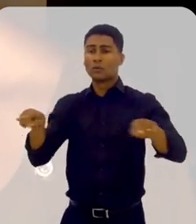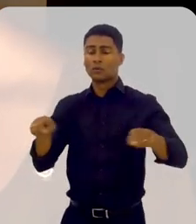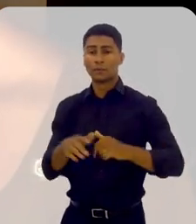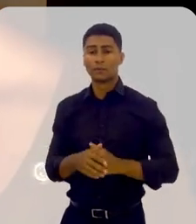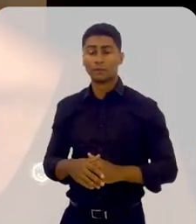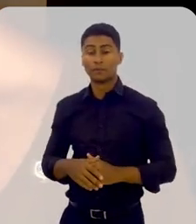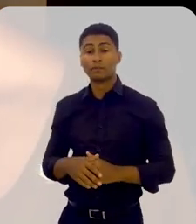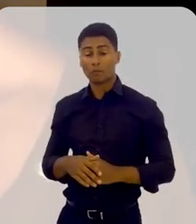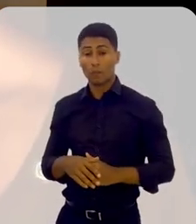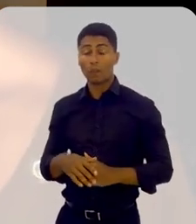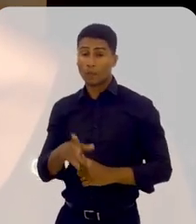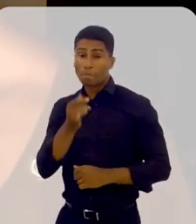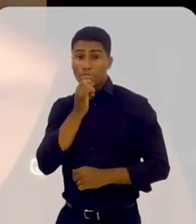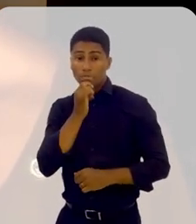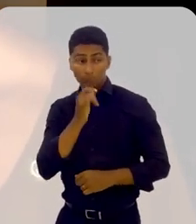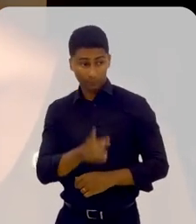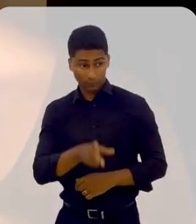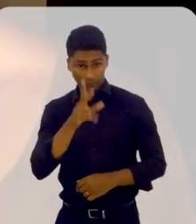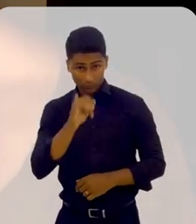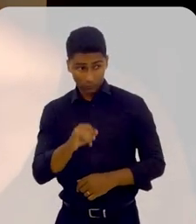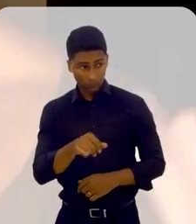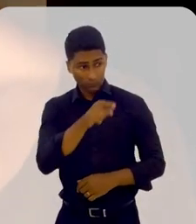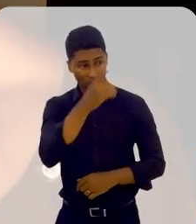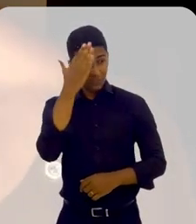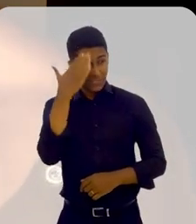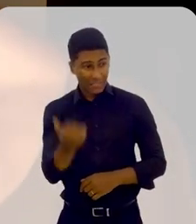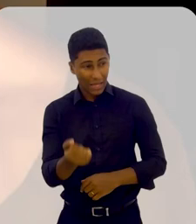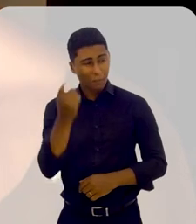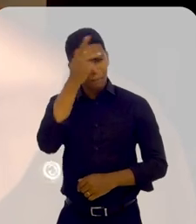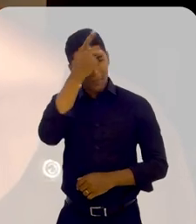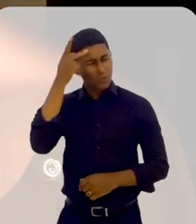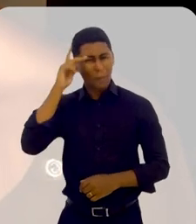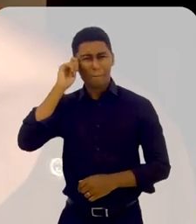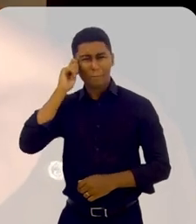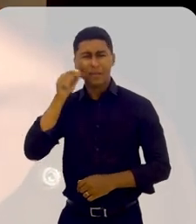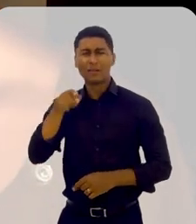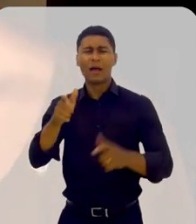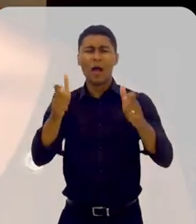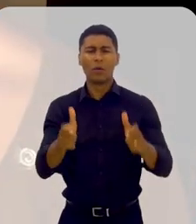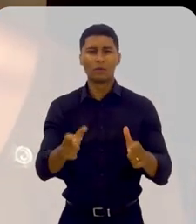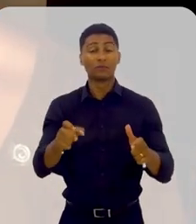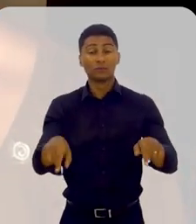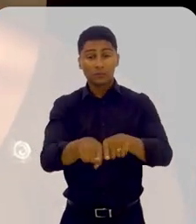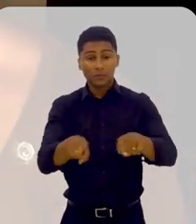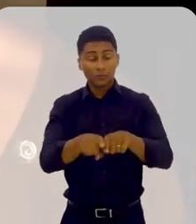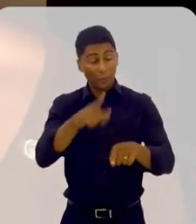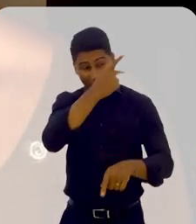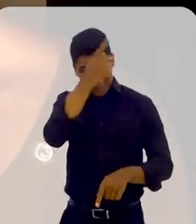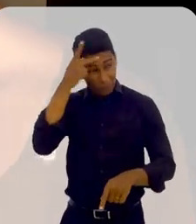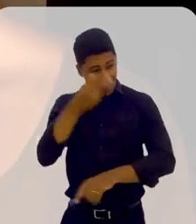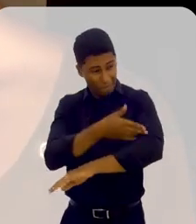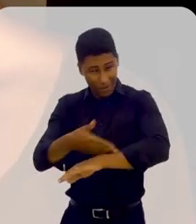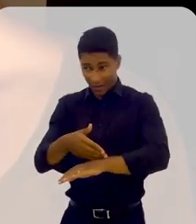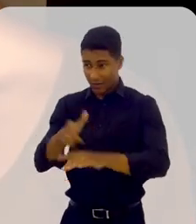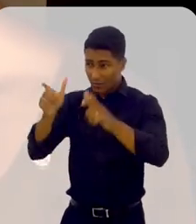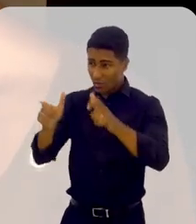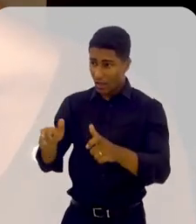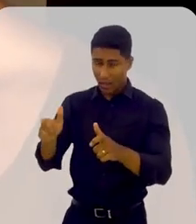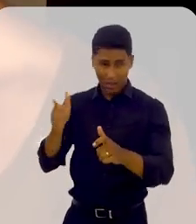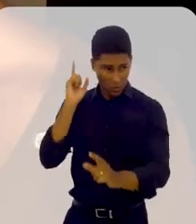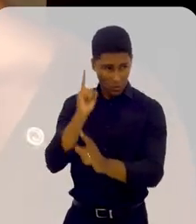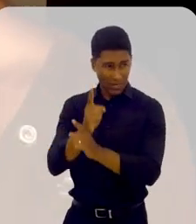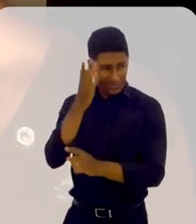a Elisa Lucida viralizou com uma frase dizendo, né, se você sabe onde encontrar pessoas pretas, se você sabe onde encontrar pessoas brancas, é porque tem apartheid,